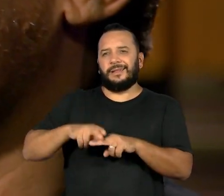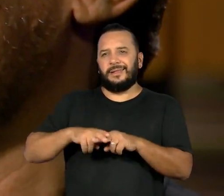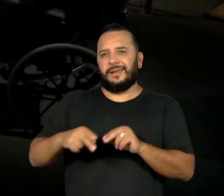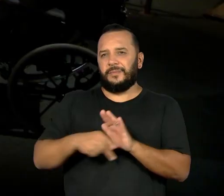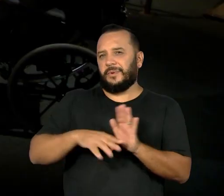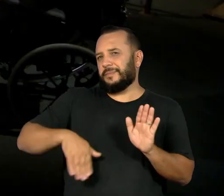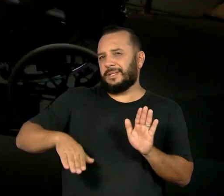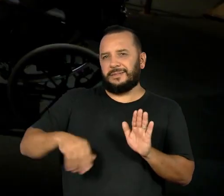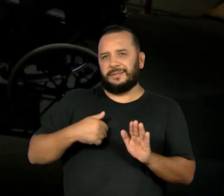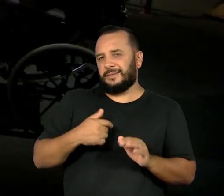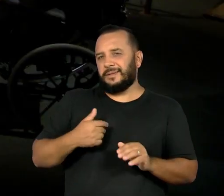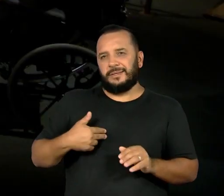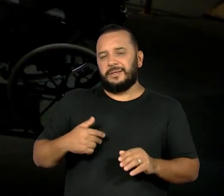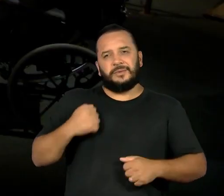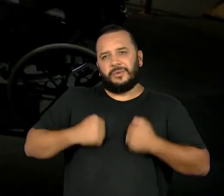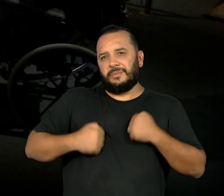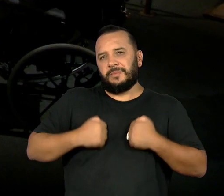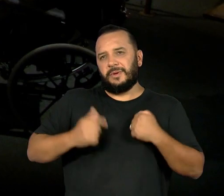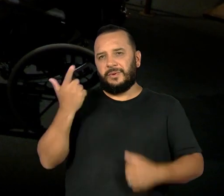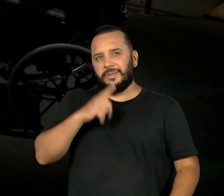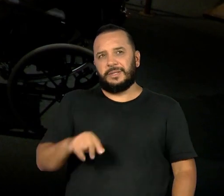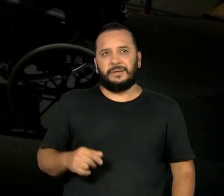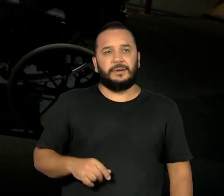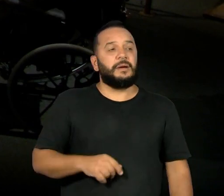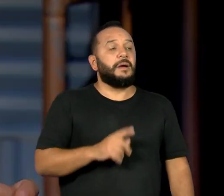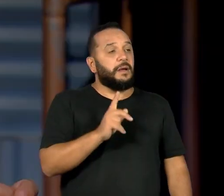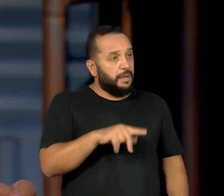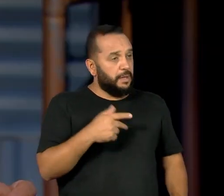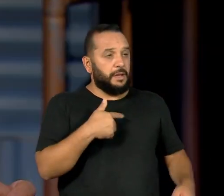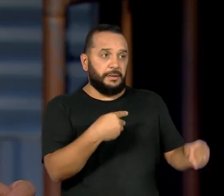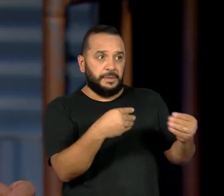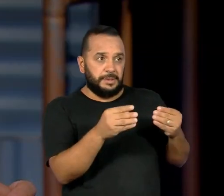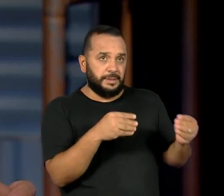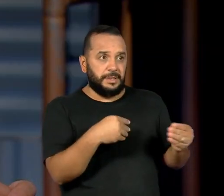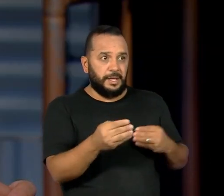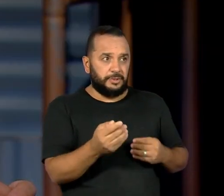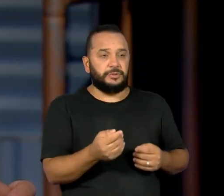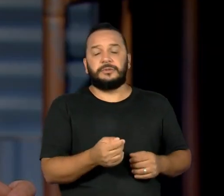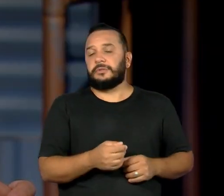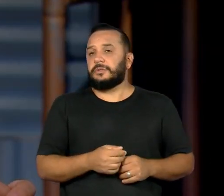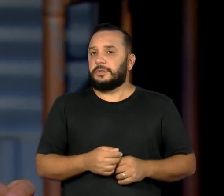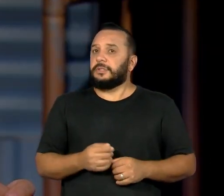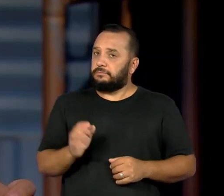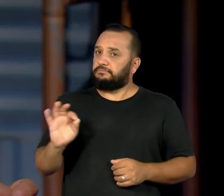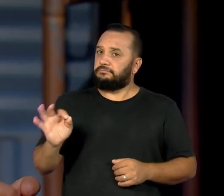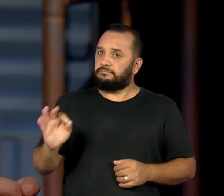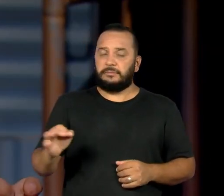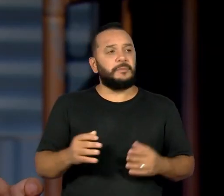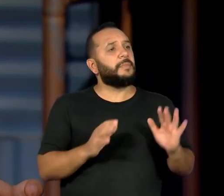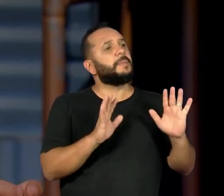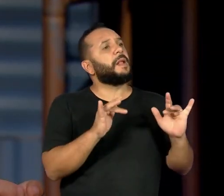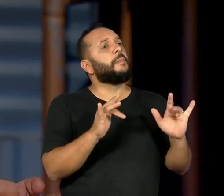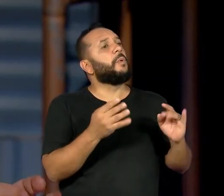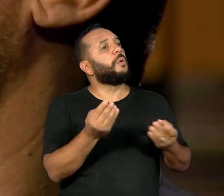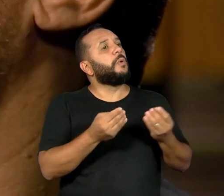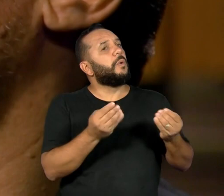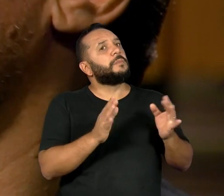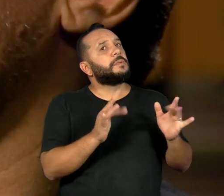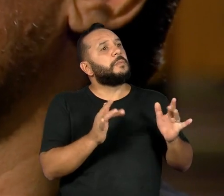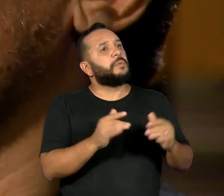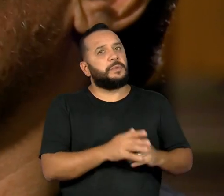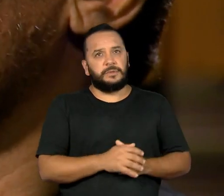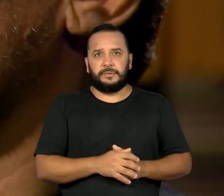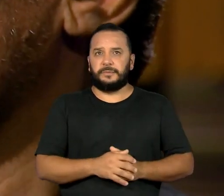valendo. De novo, a plasticidade. E namoro? O que você pode nos contar? Sempre